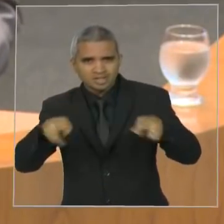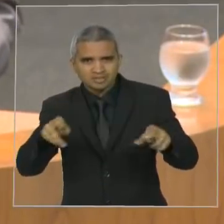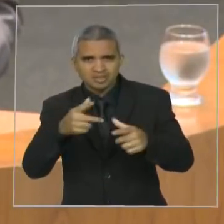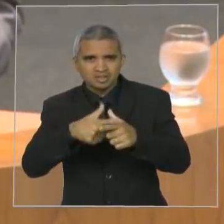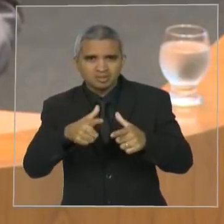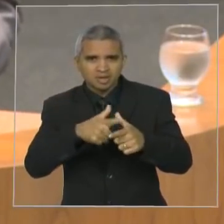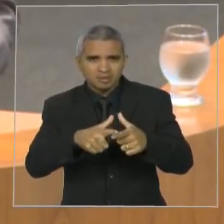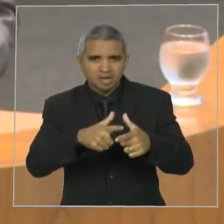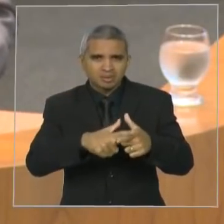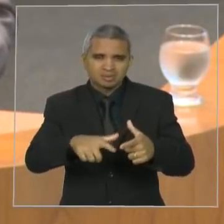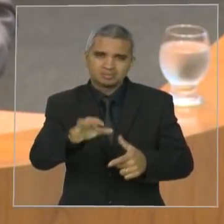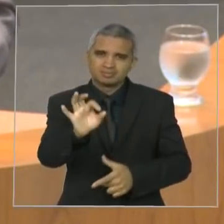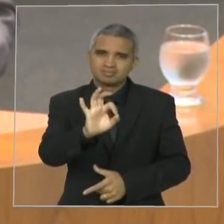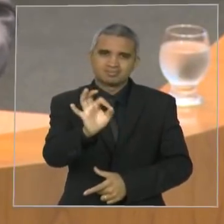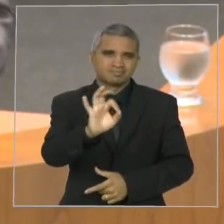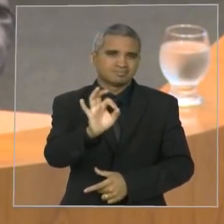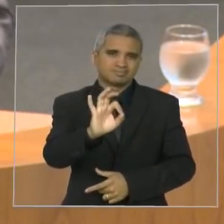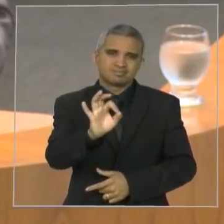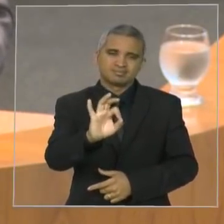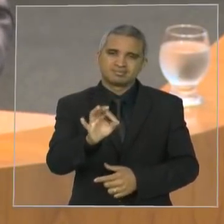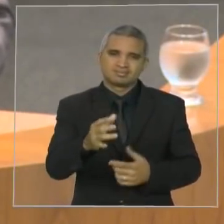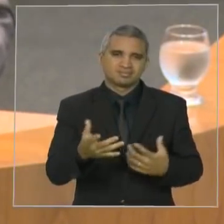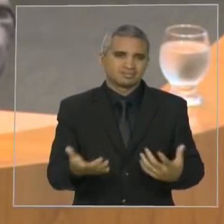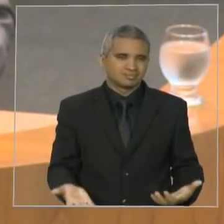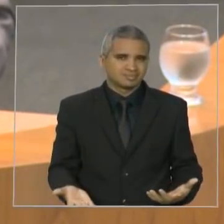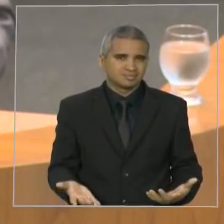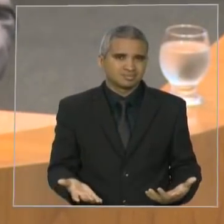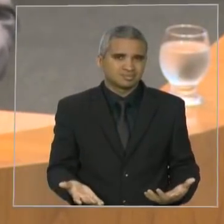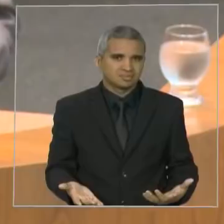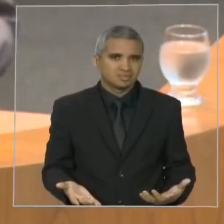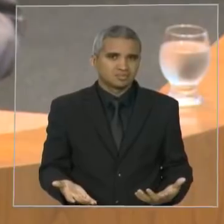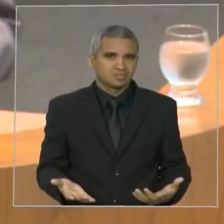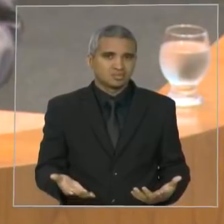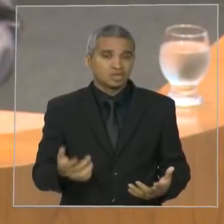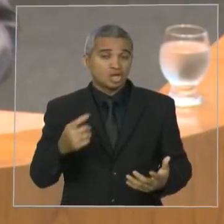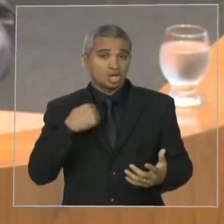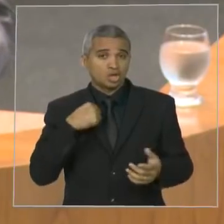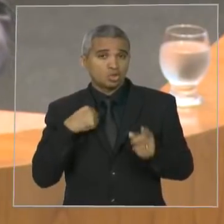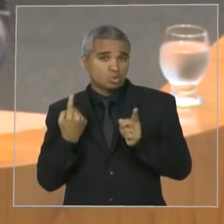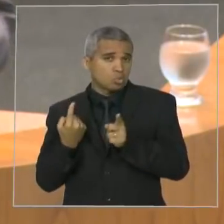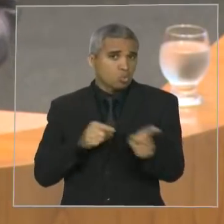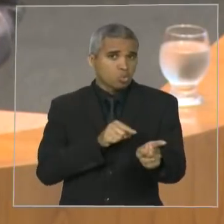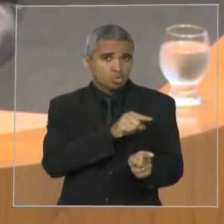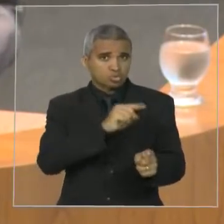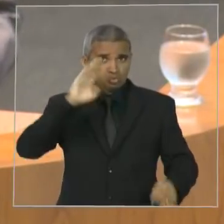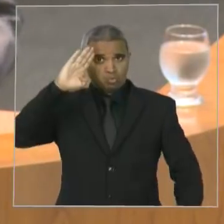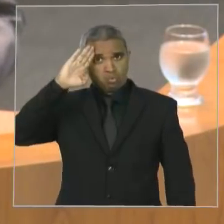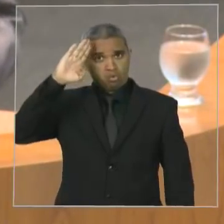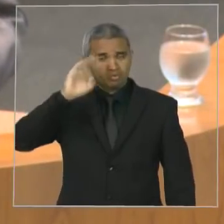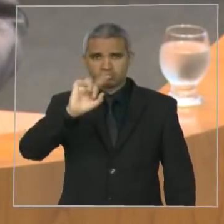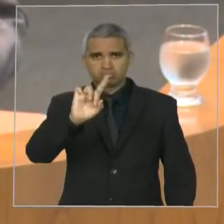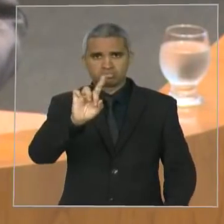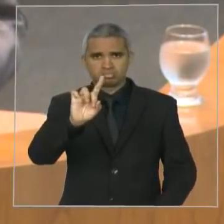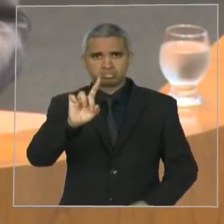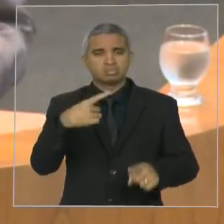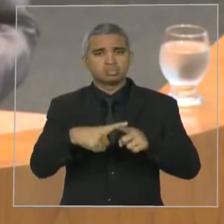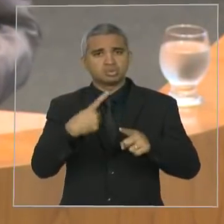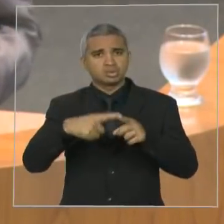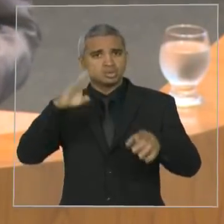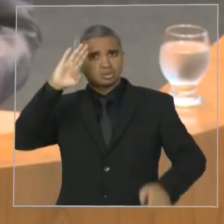que nós assistimos é o sucateamento da Polícia Civil, do sistema de segurança